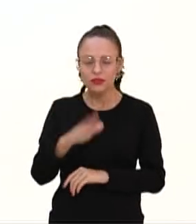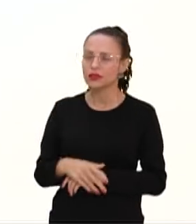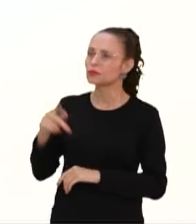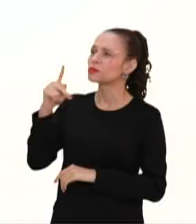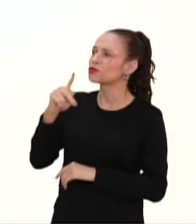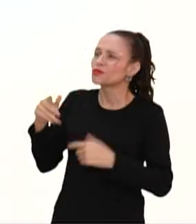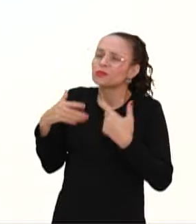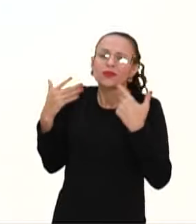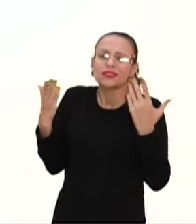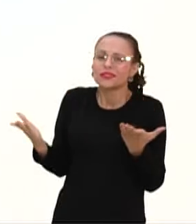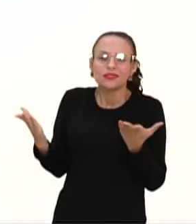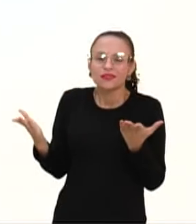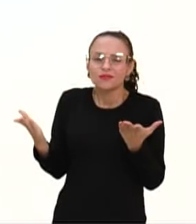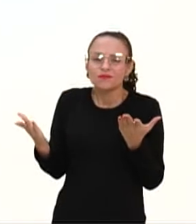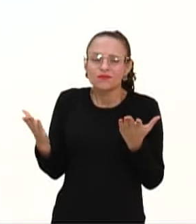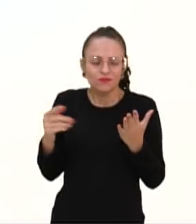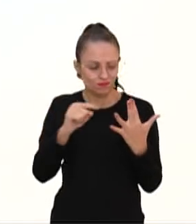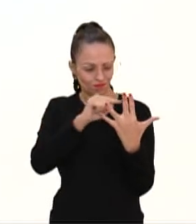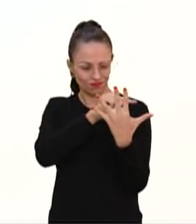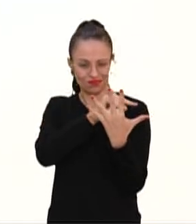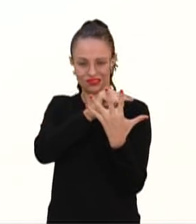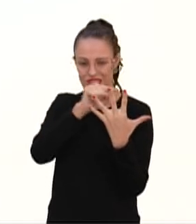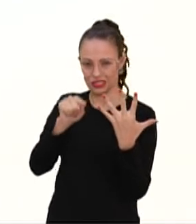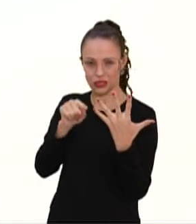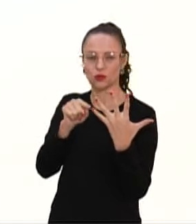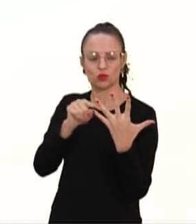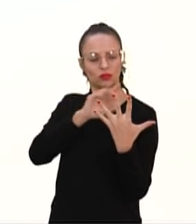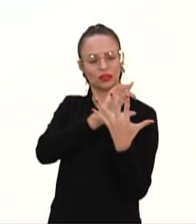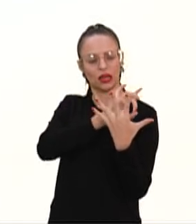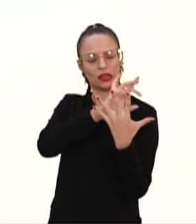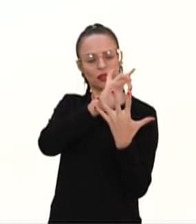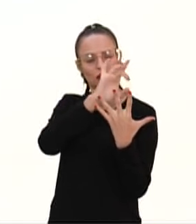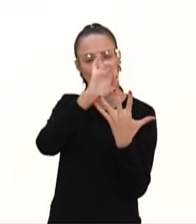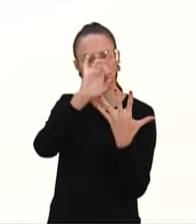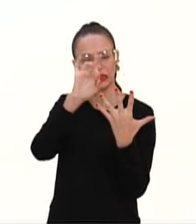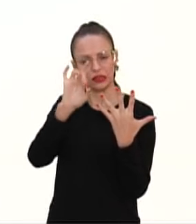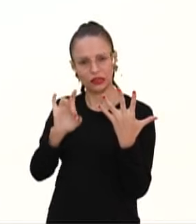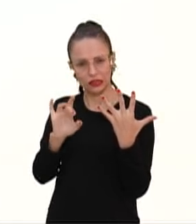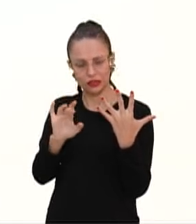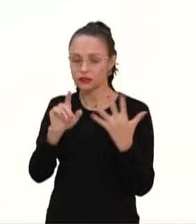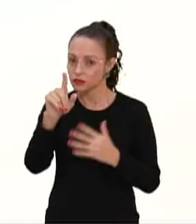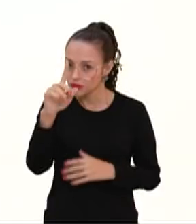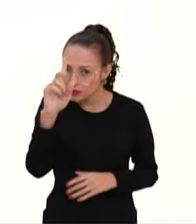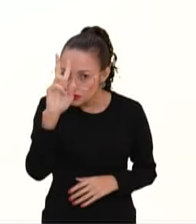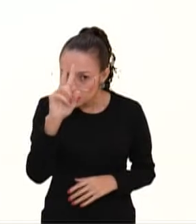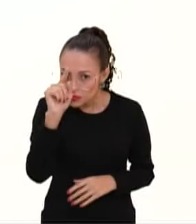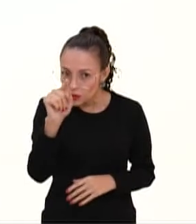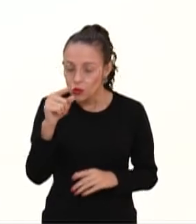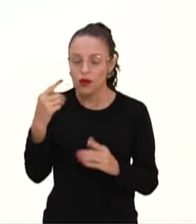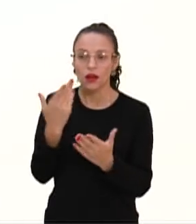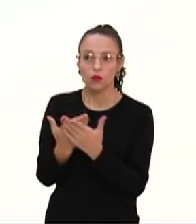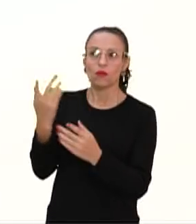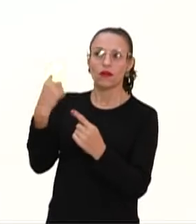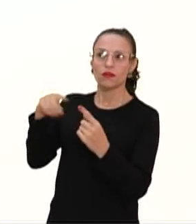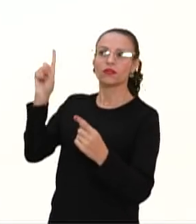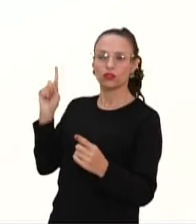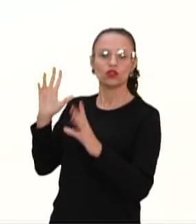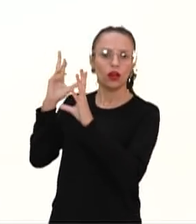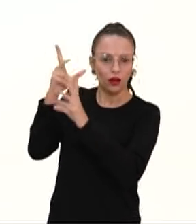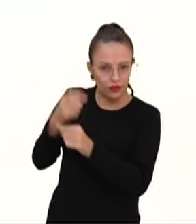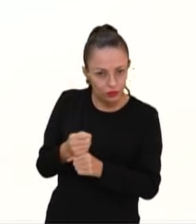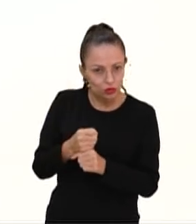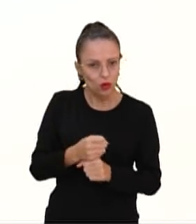professor, mas esses 5 casos, você não está vendo só agora, né? Você tem que lembrar, na aula anterior a gente revisou